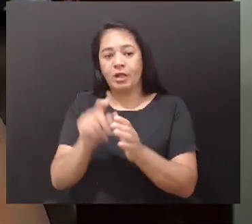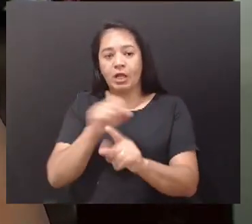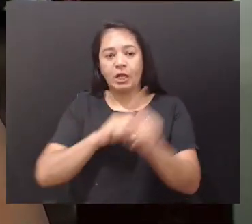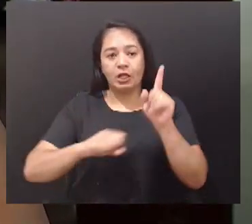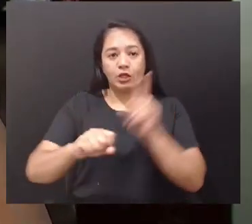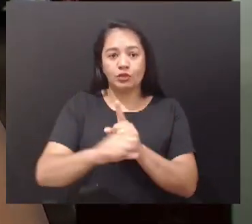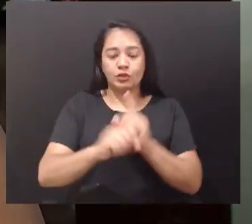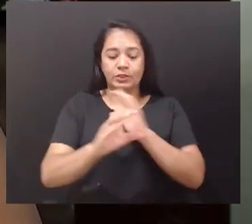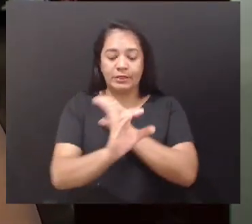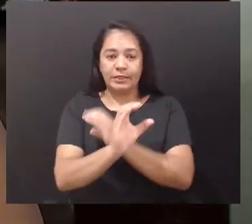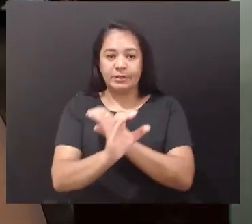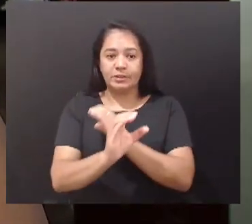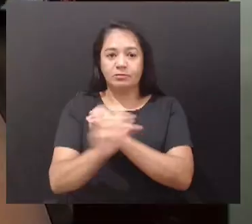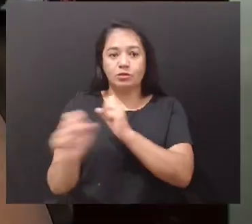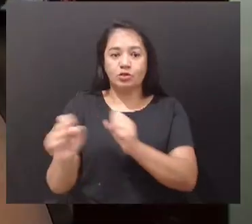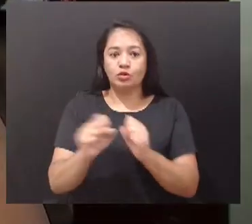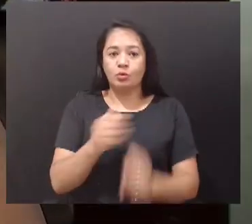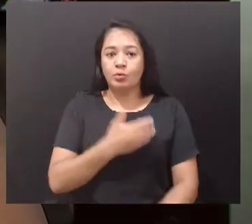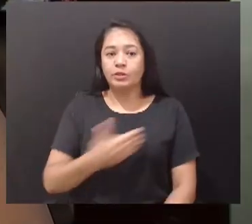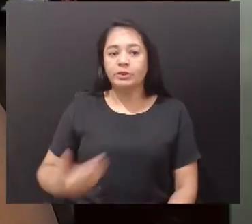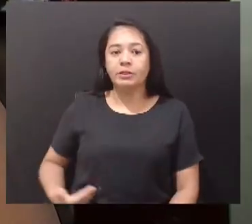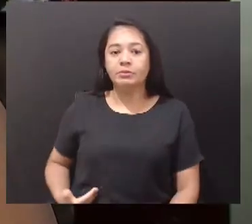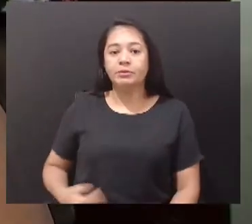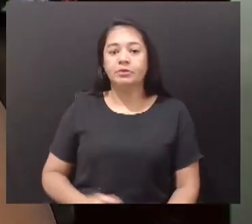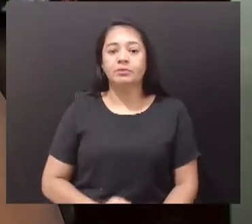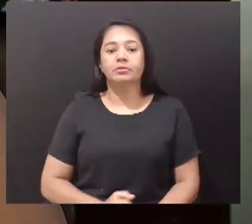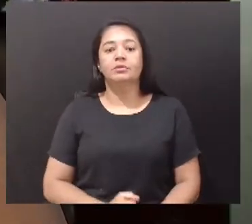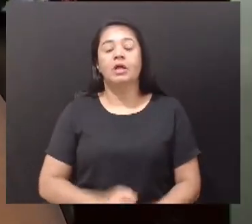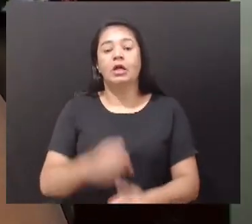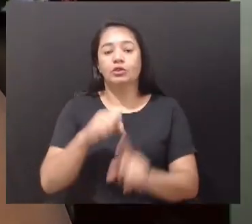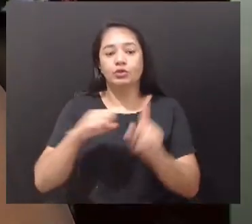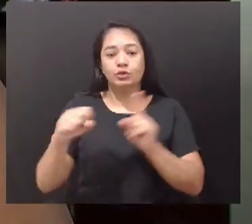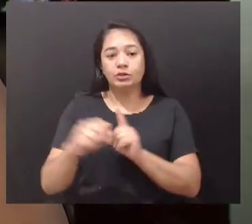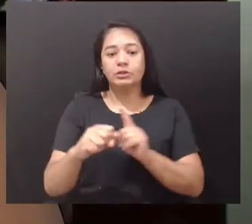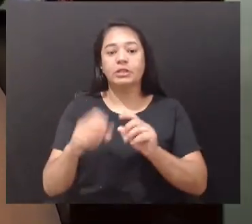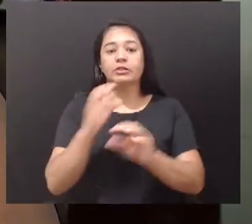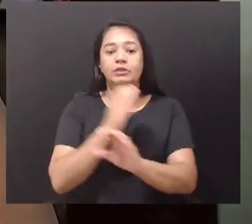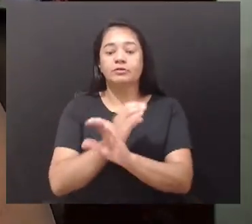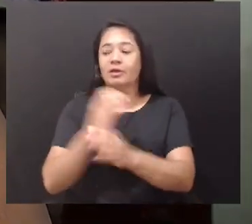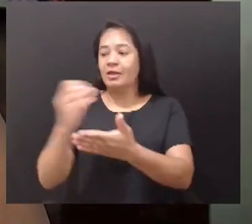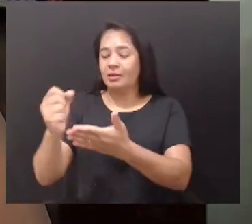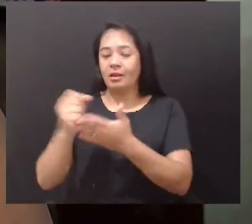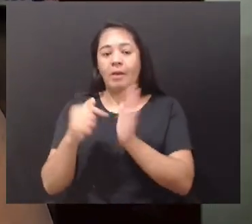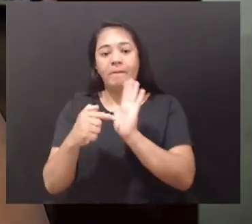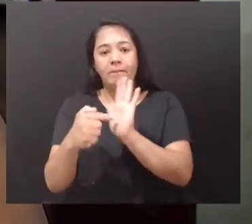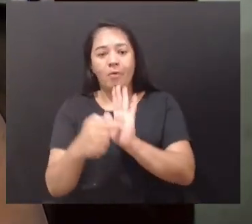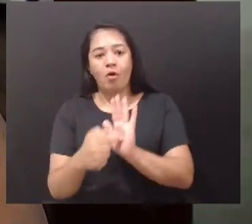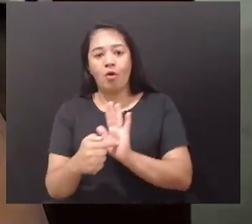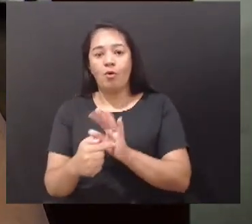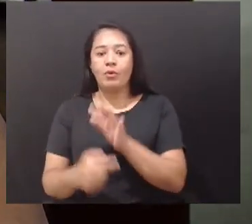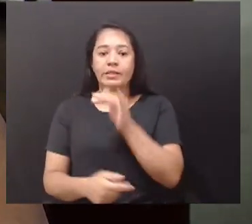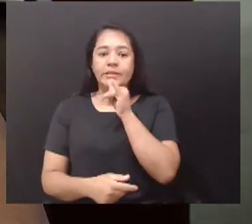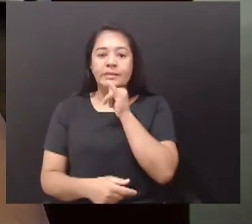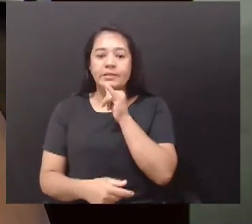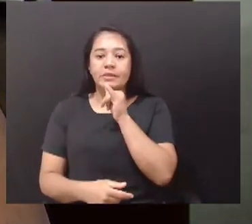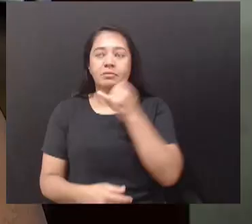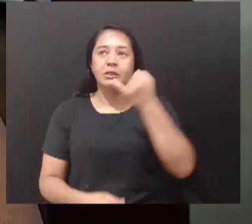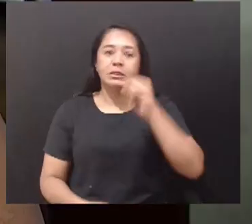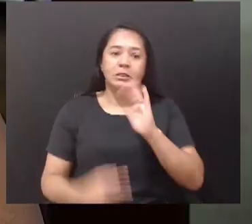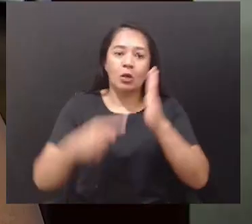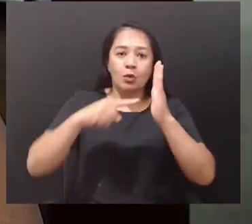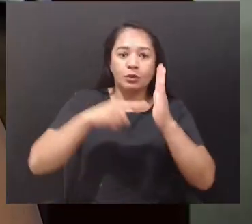poder público, a sociedade civil demanda, traz, né? Vamos supor, se for uma denúncia, se for uma